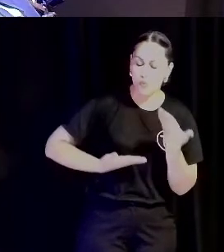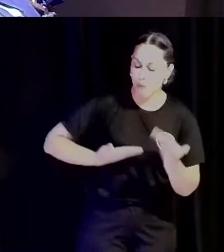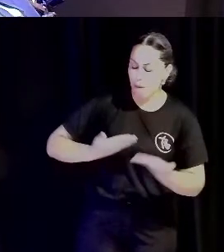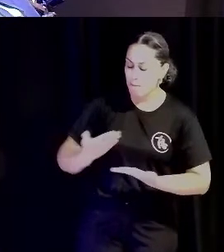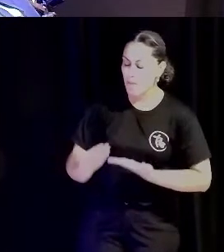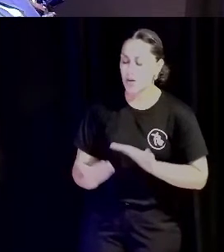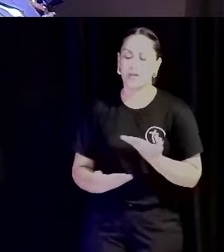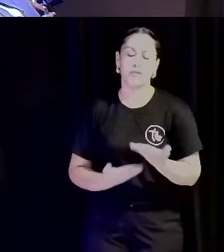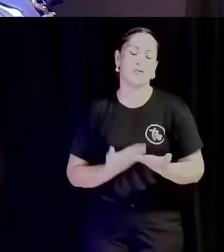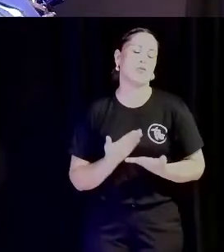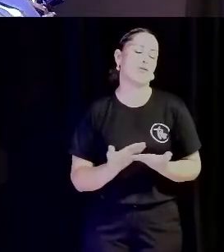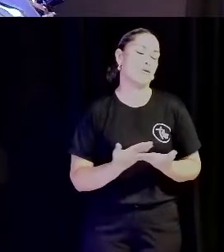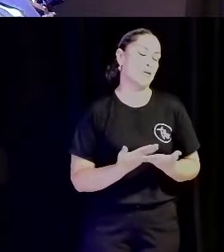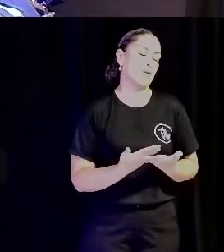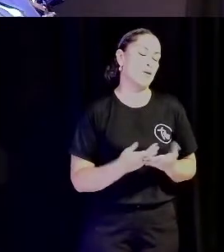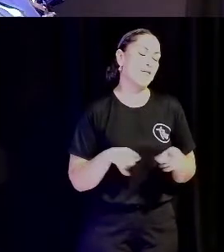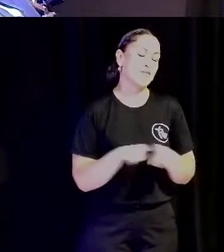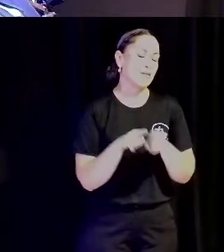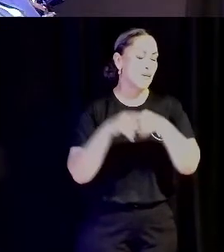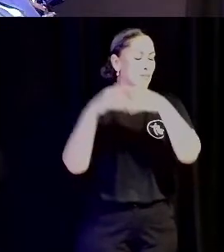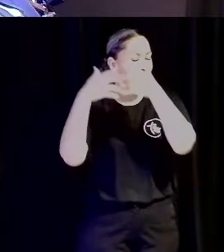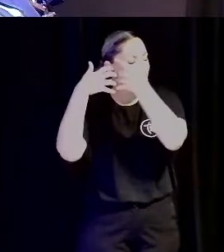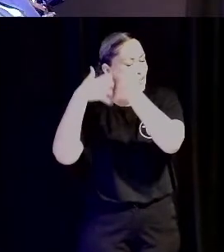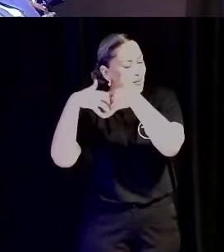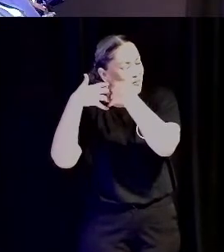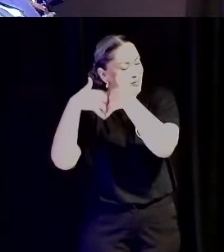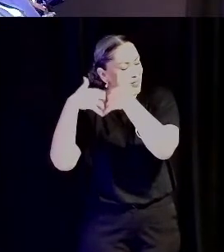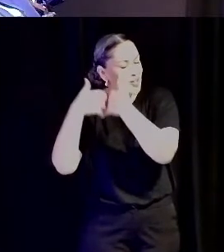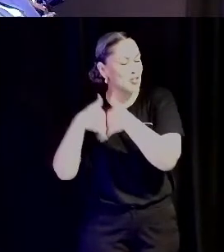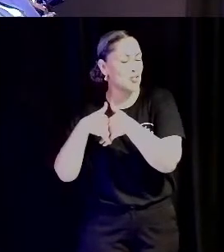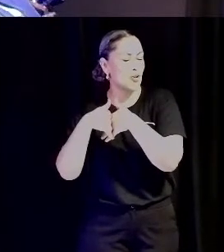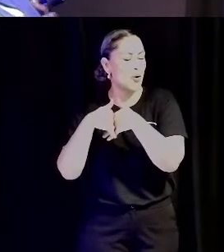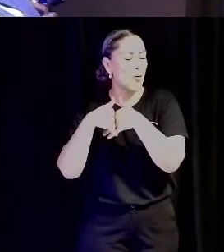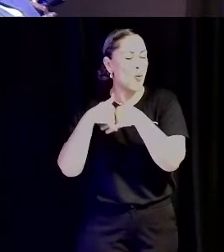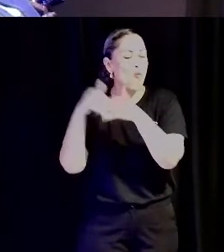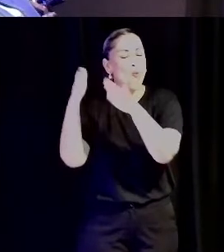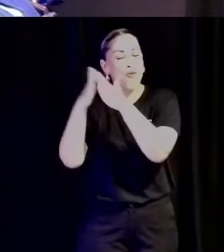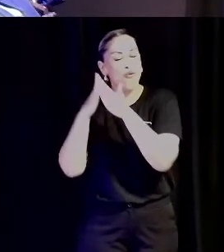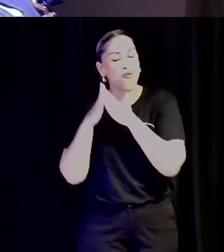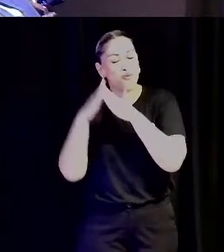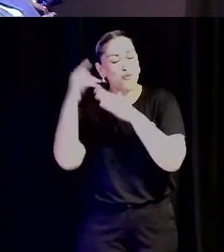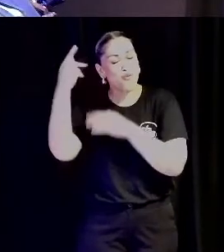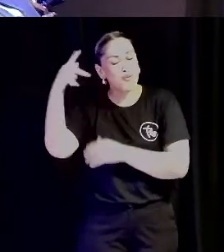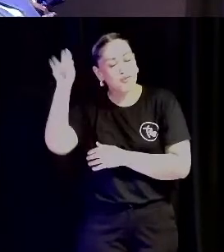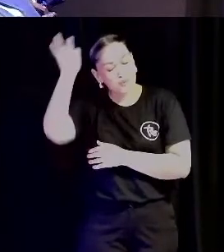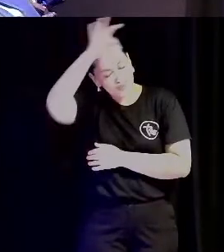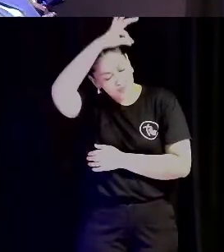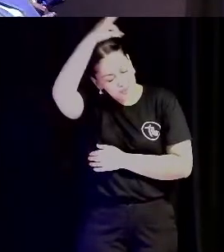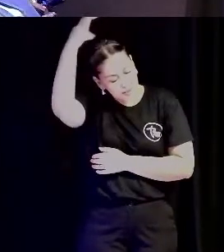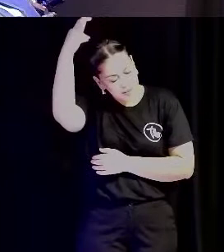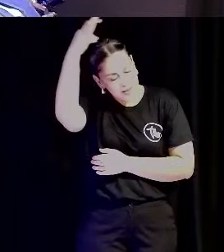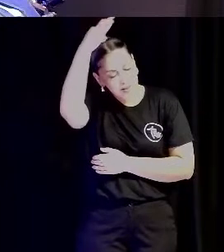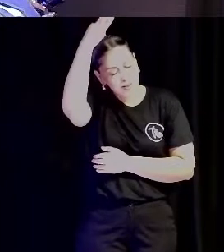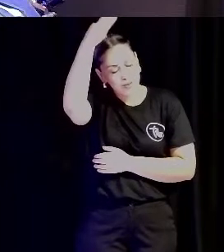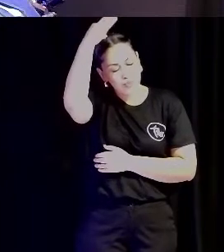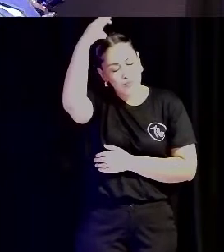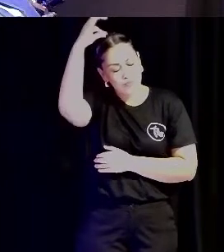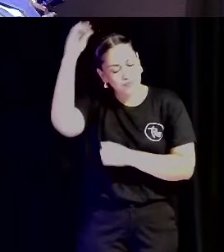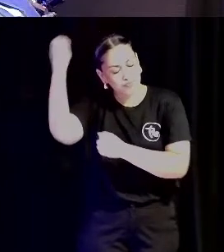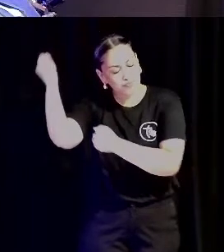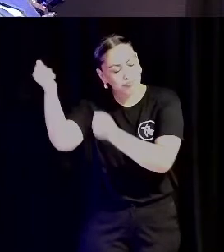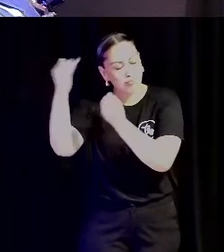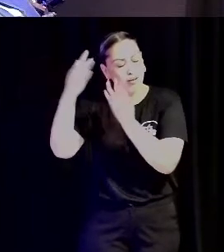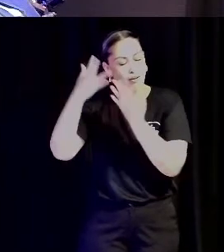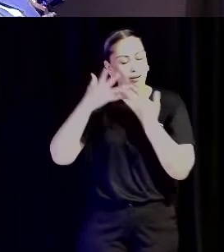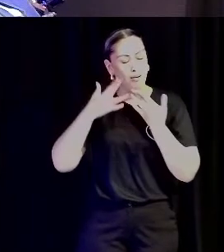que temos de refletir em tua palavra. Permita que pelo teu Espírito sejamos